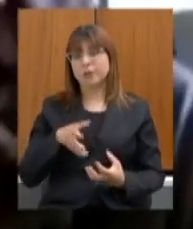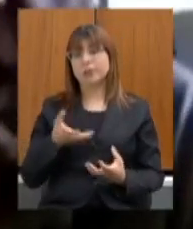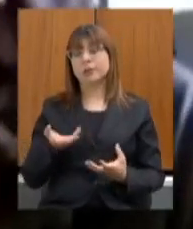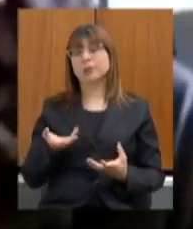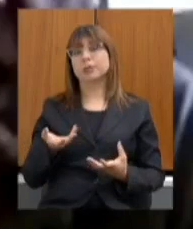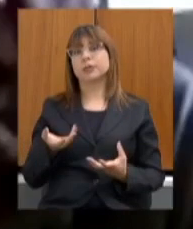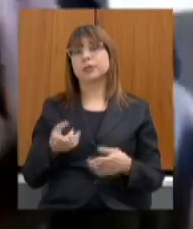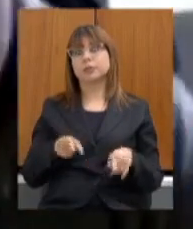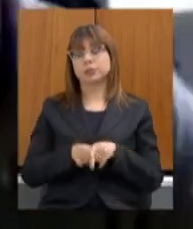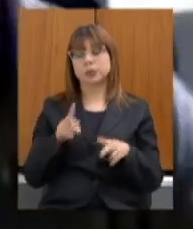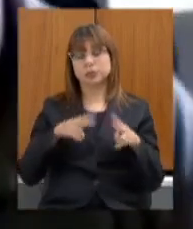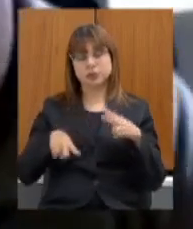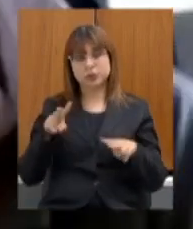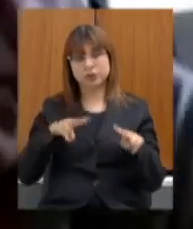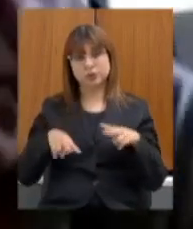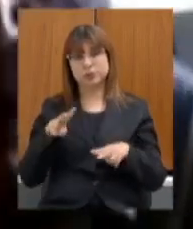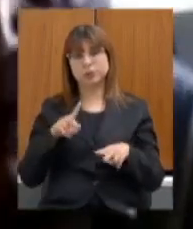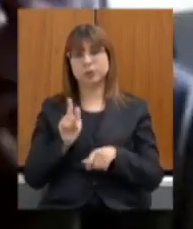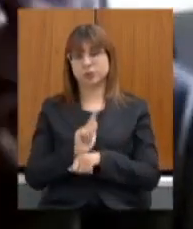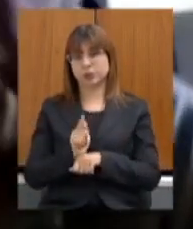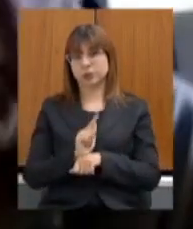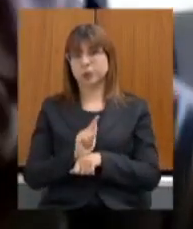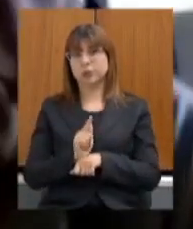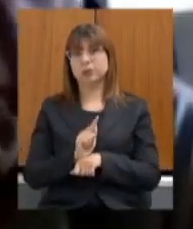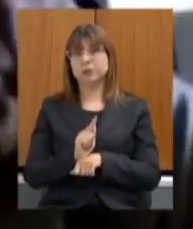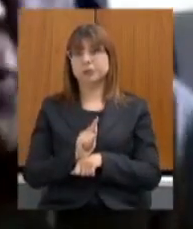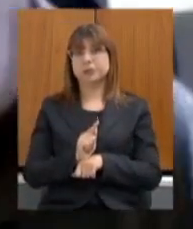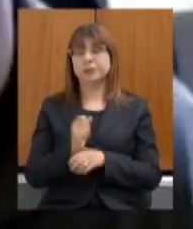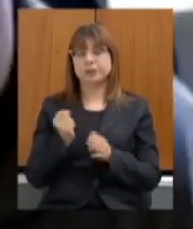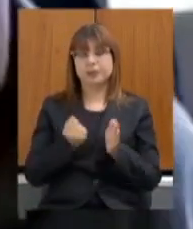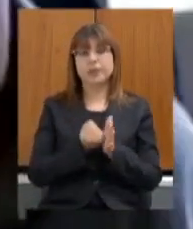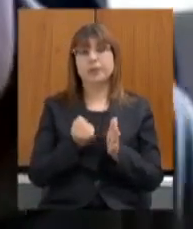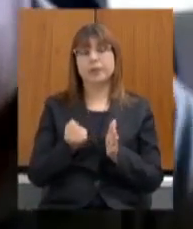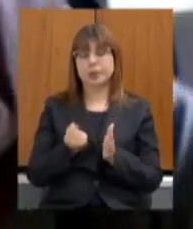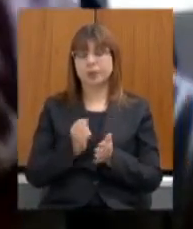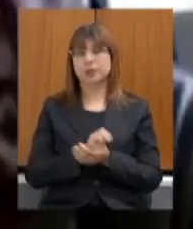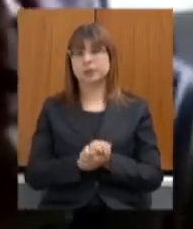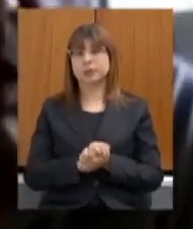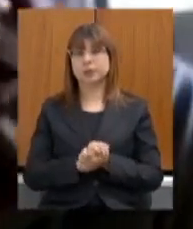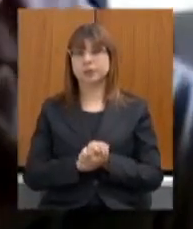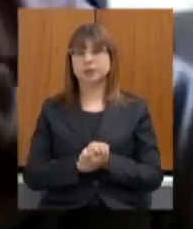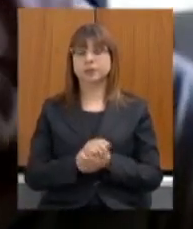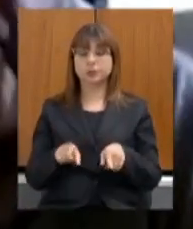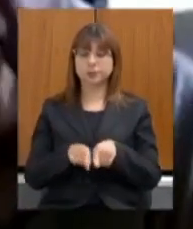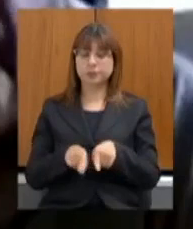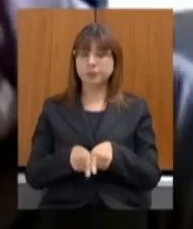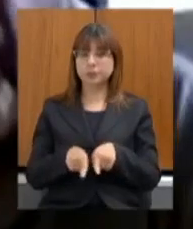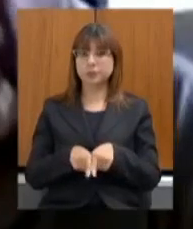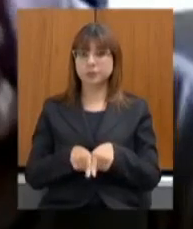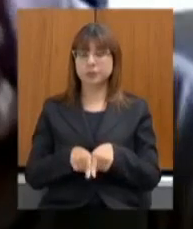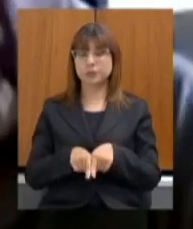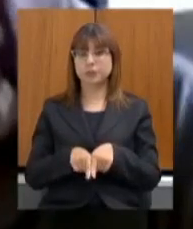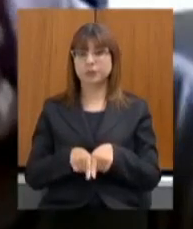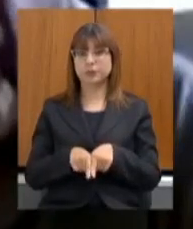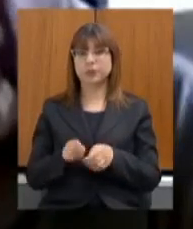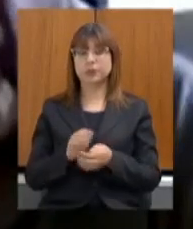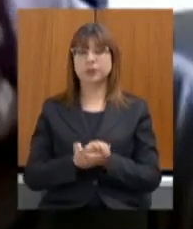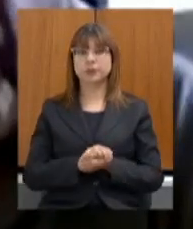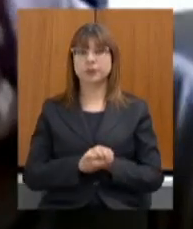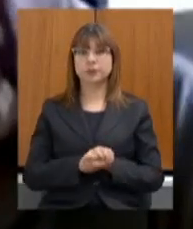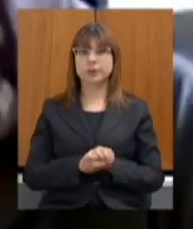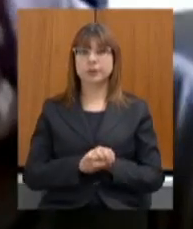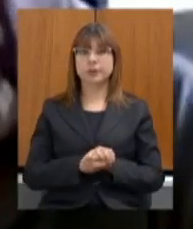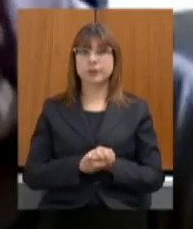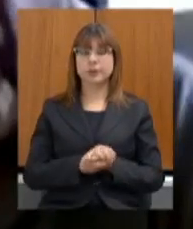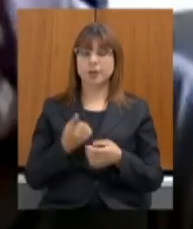reformas e revisões da gestão patrimonial, em todos os seus sentidos, e também na tração de investimentos,